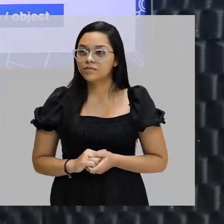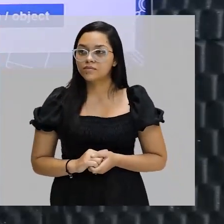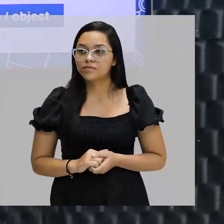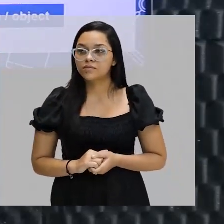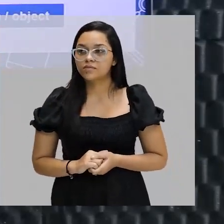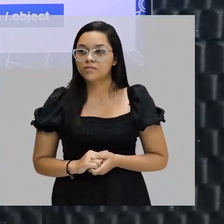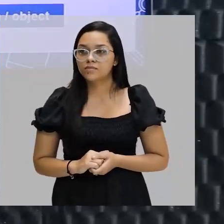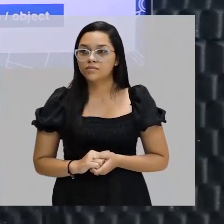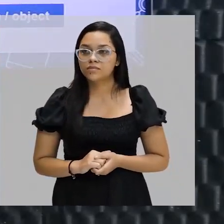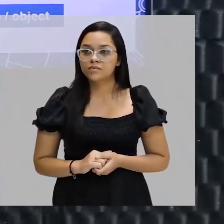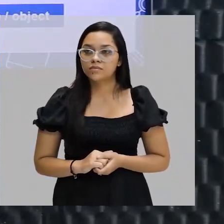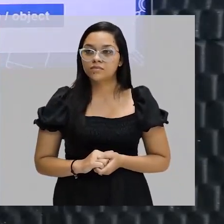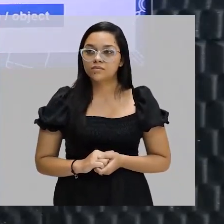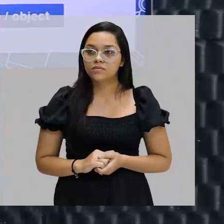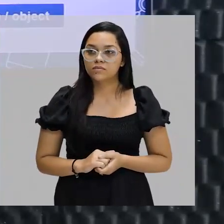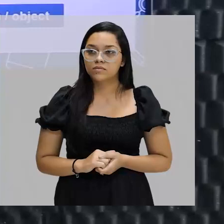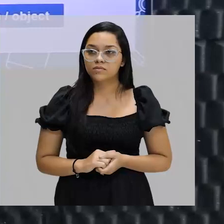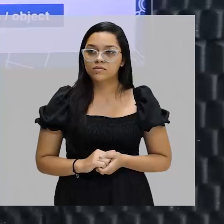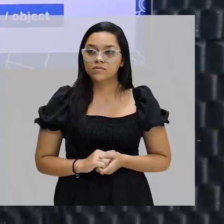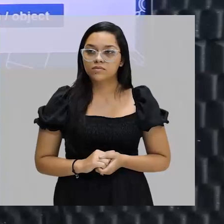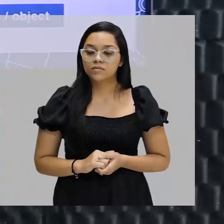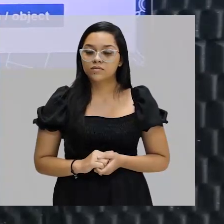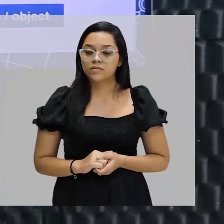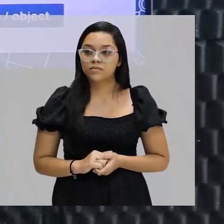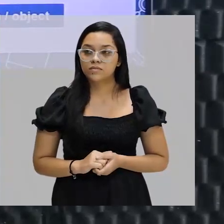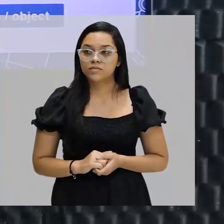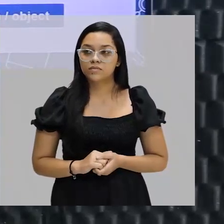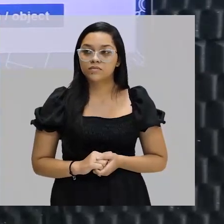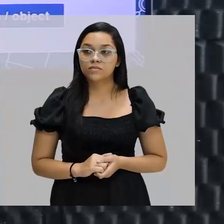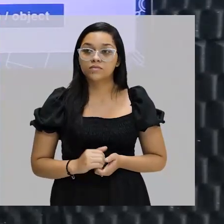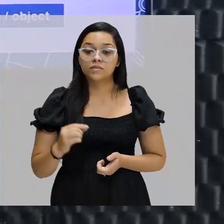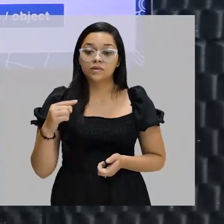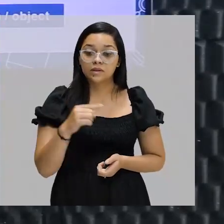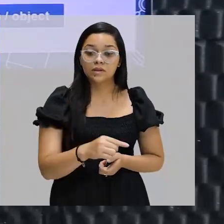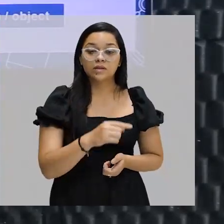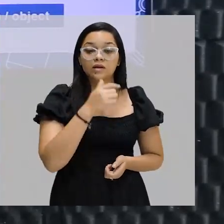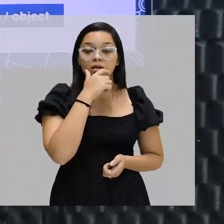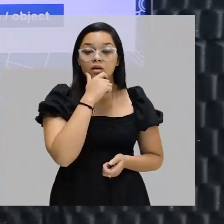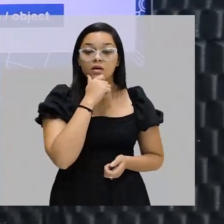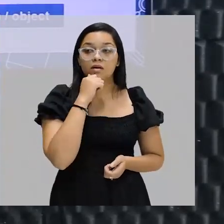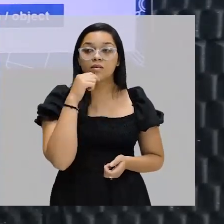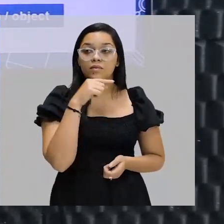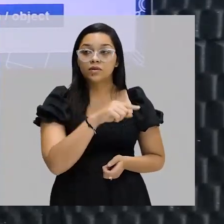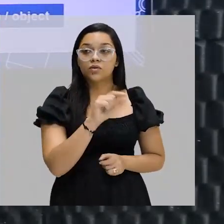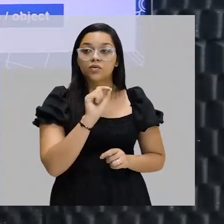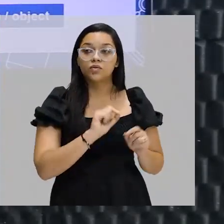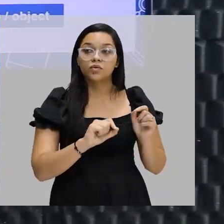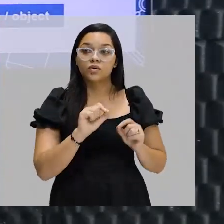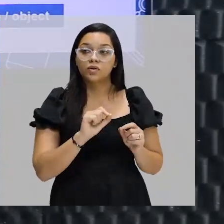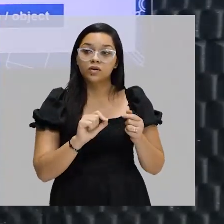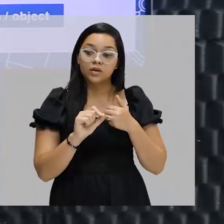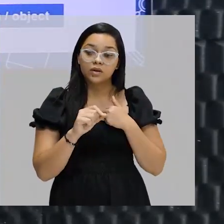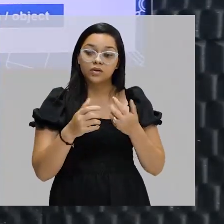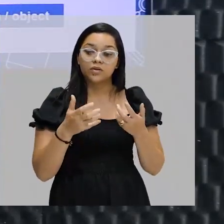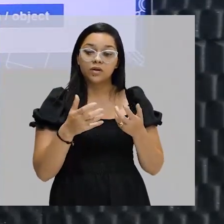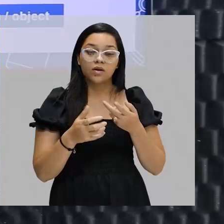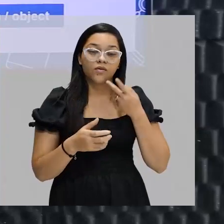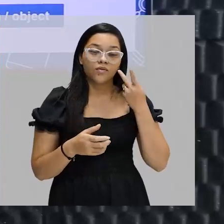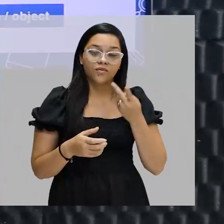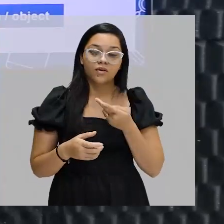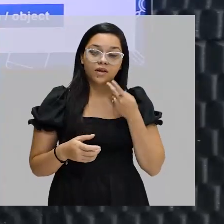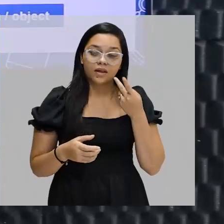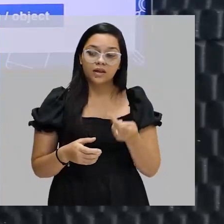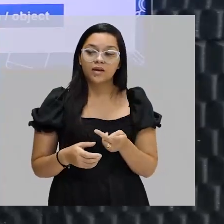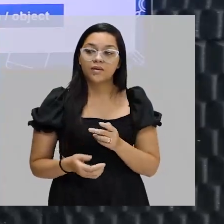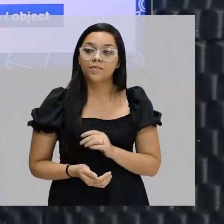with whom I want to speak. Esse é o menino com quem eu quero falar.